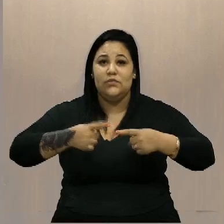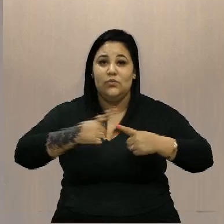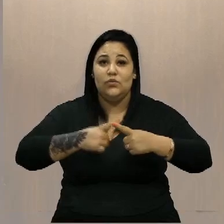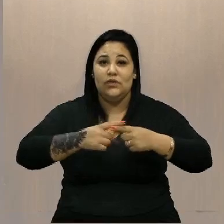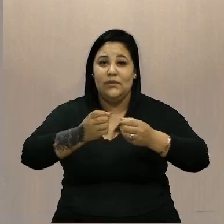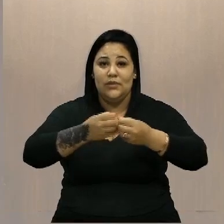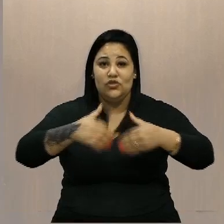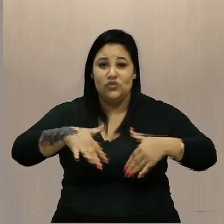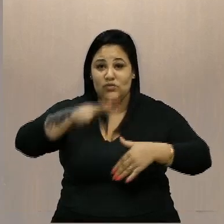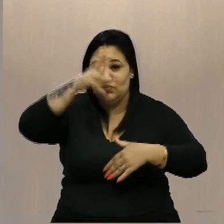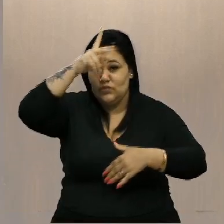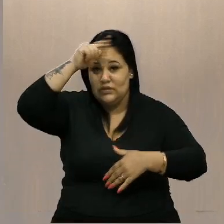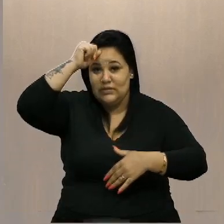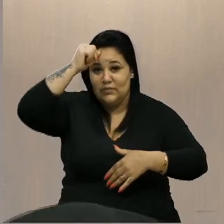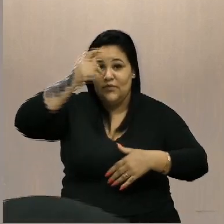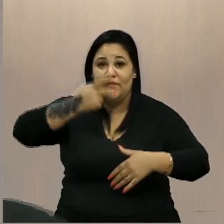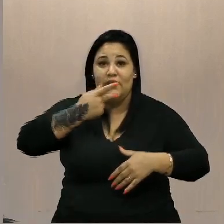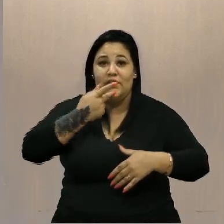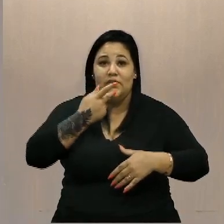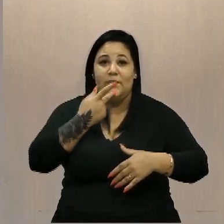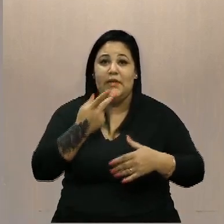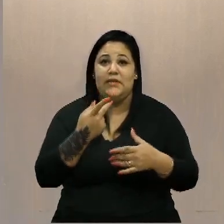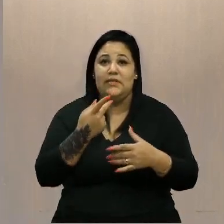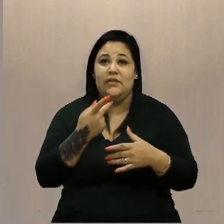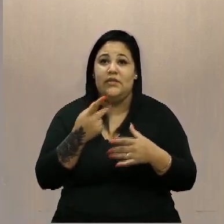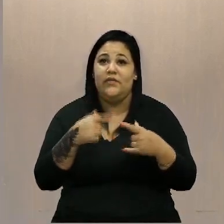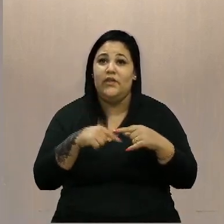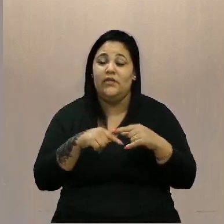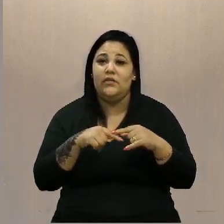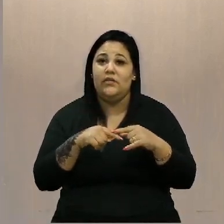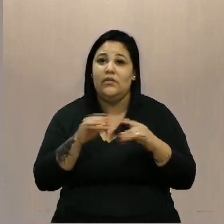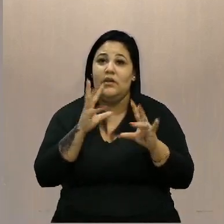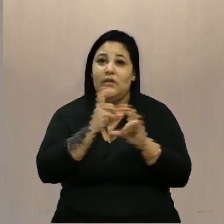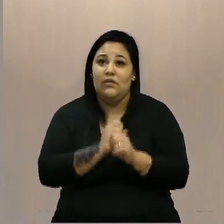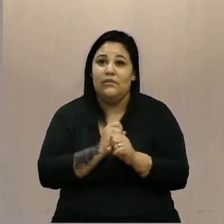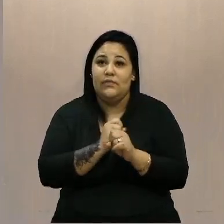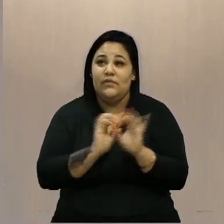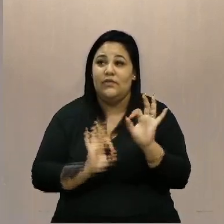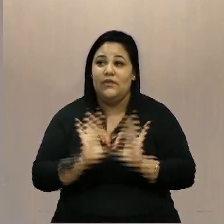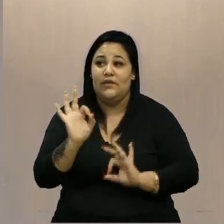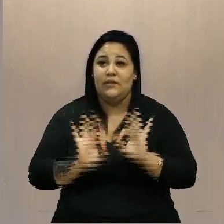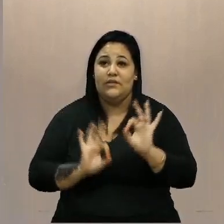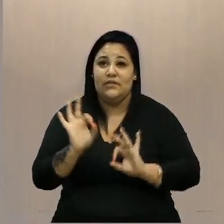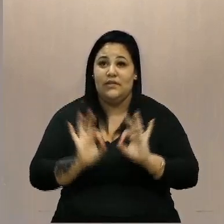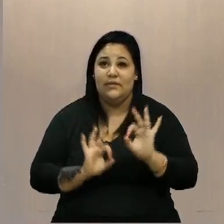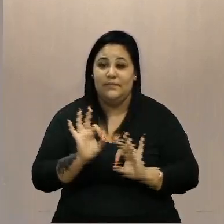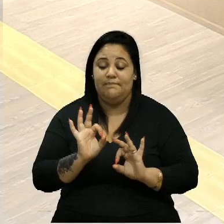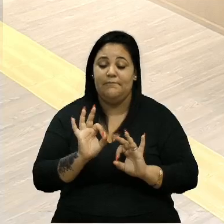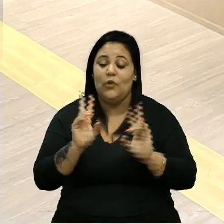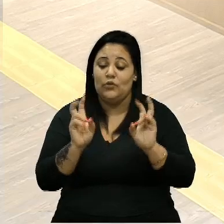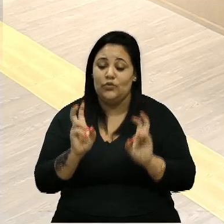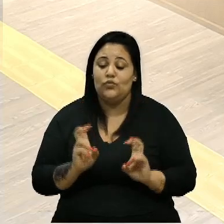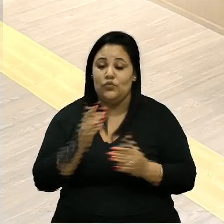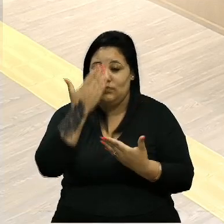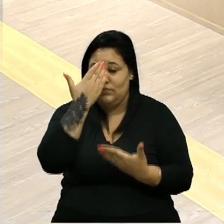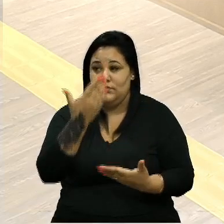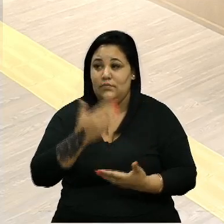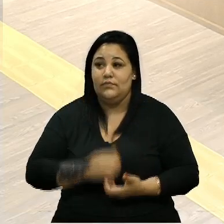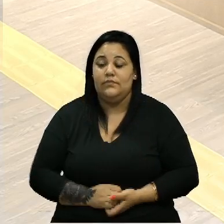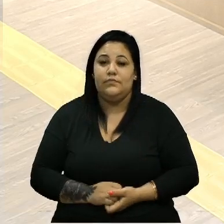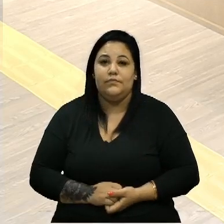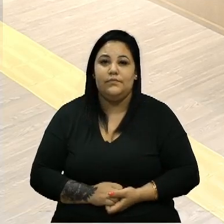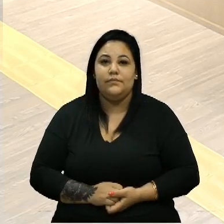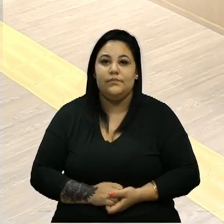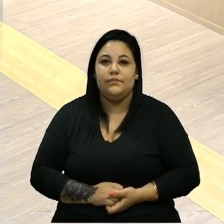com essa questão animal. Então, lhe parabenizar por essa pauta e me somar a ela. Obrigada. Obrigado, vereadora